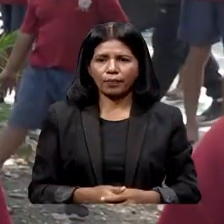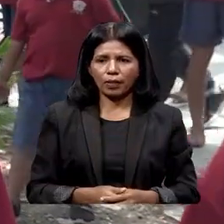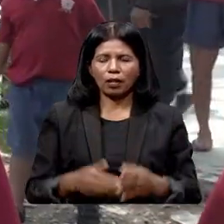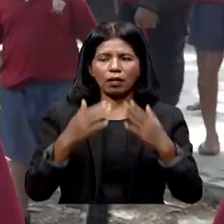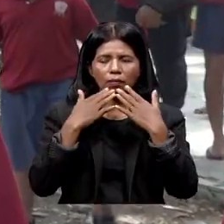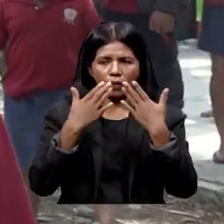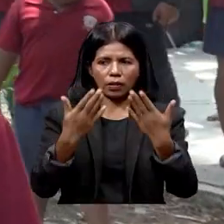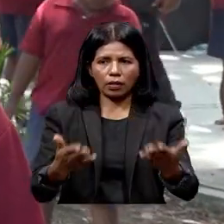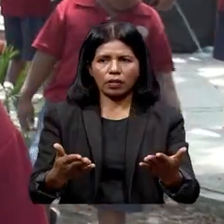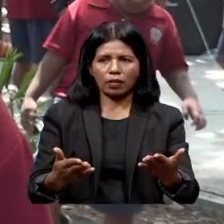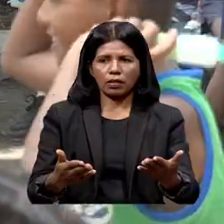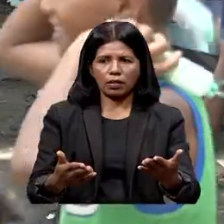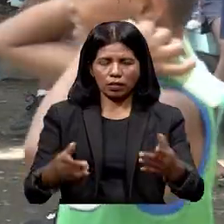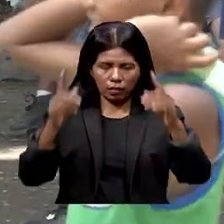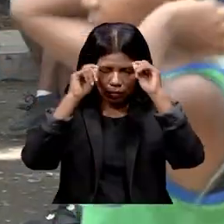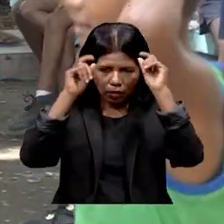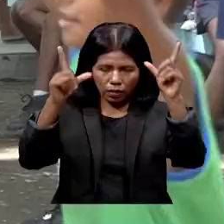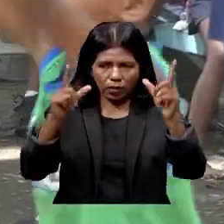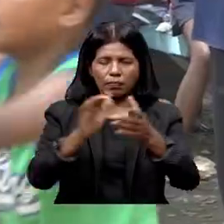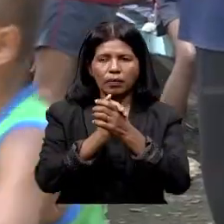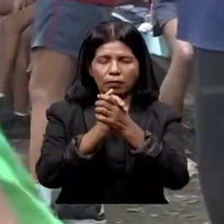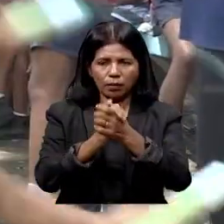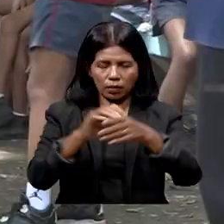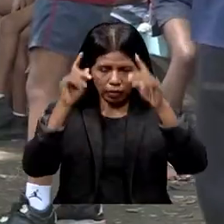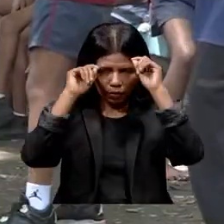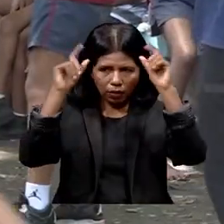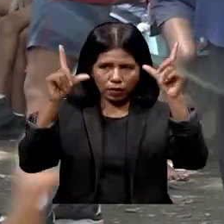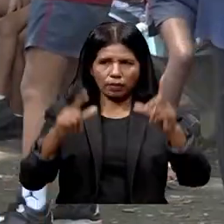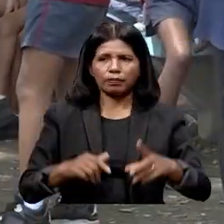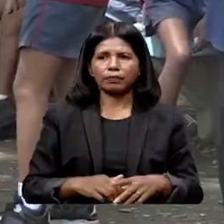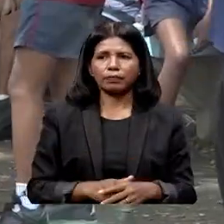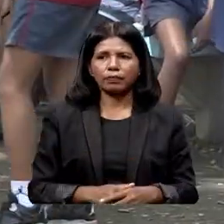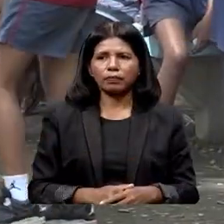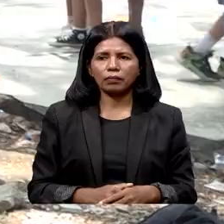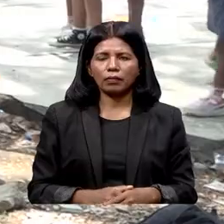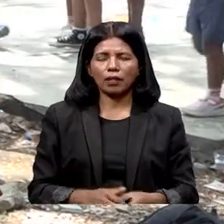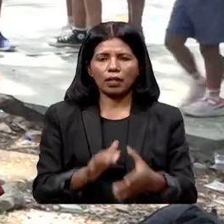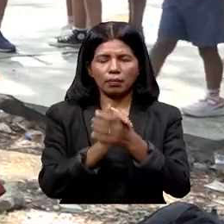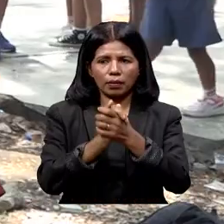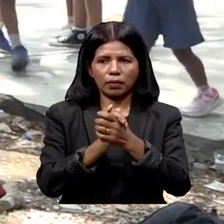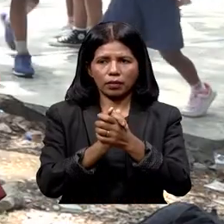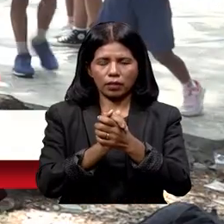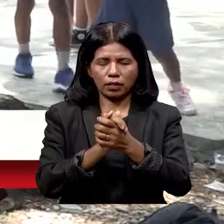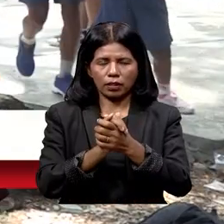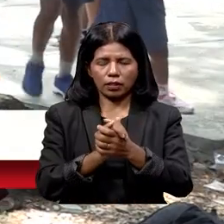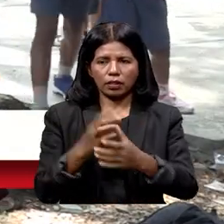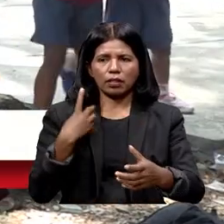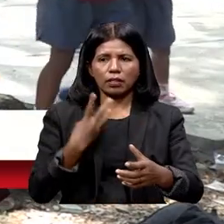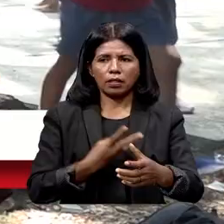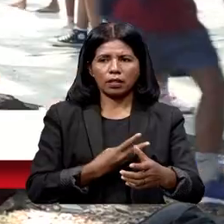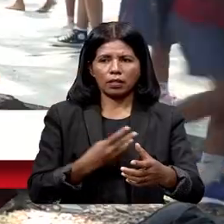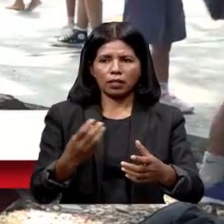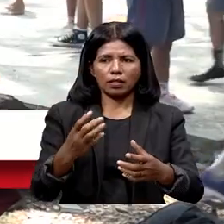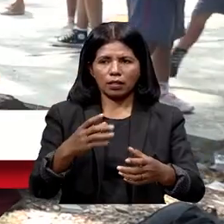Obrigado ba Rai Timor Leste. Parabéns ba Rai Timor Leste. Parabéns ba Rai Doben